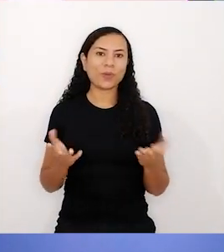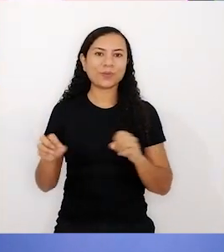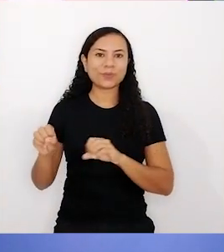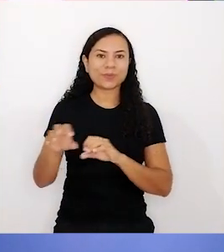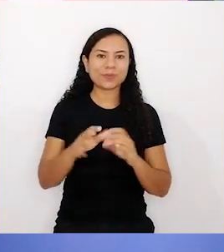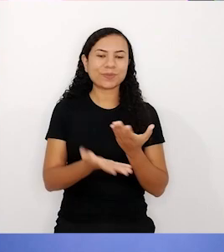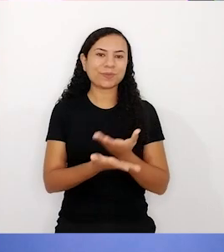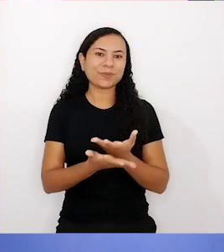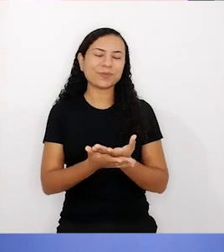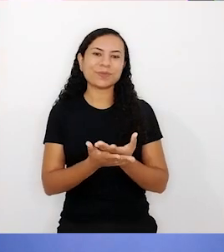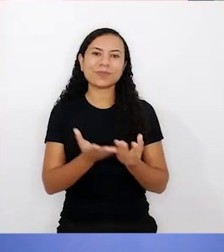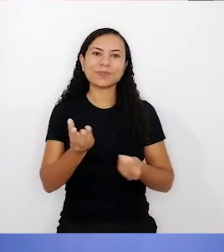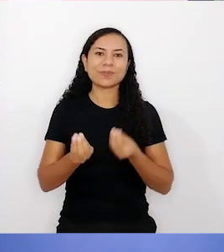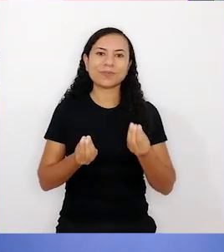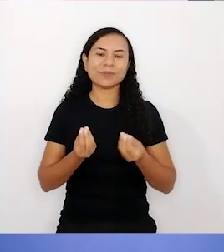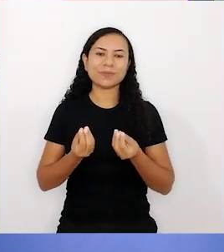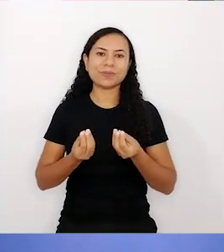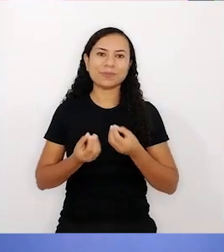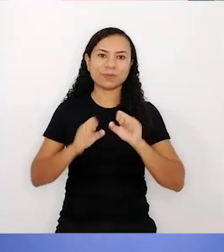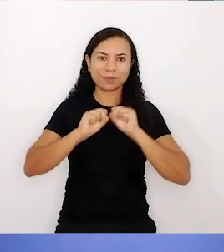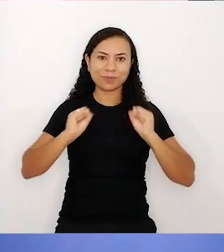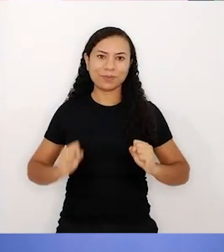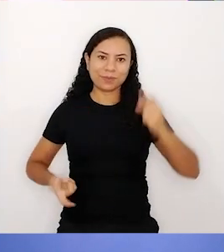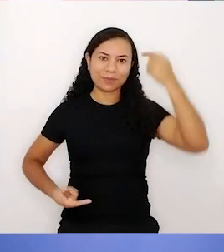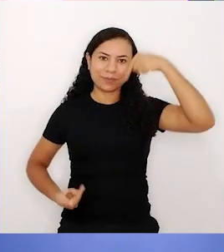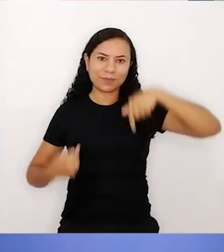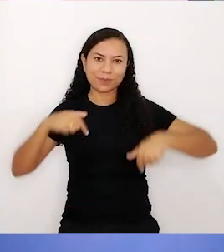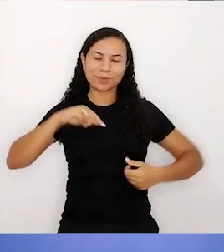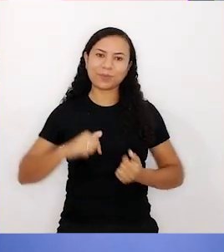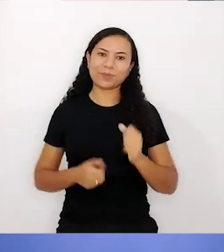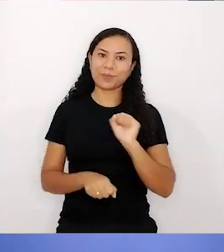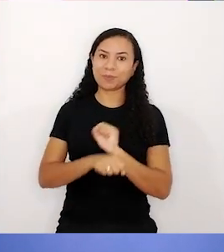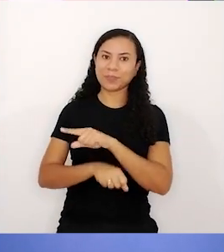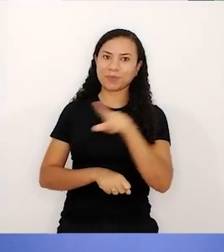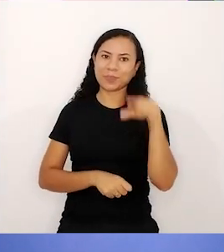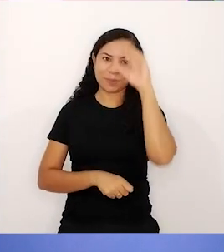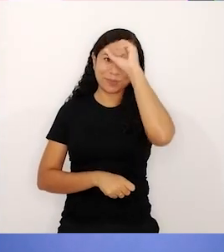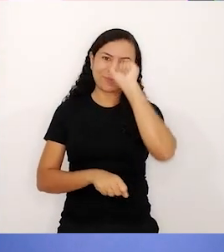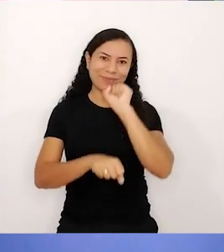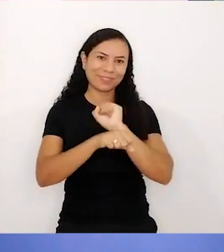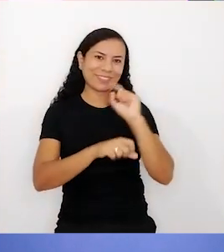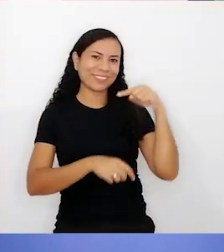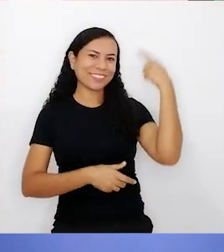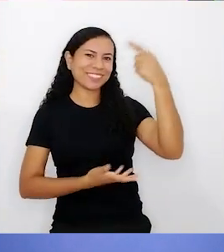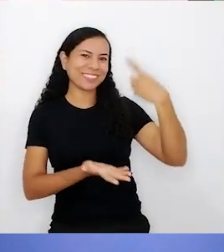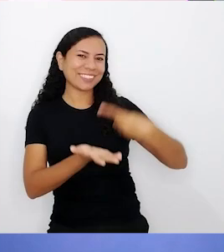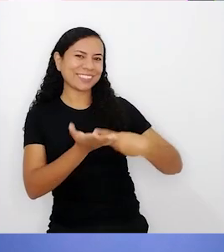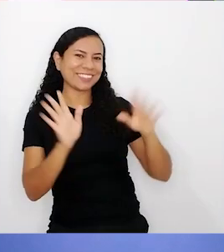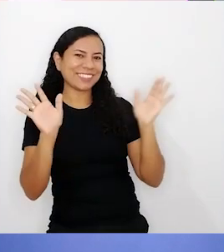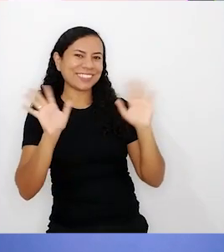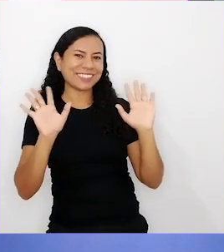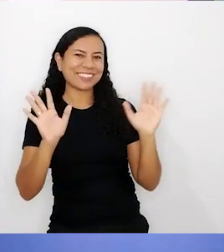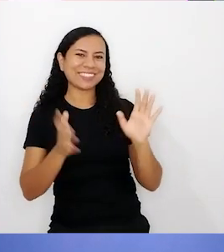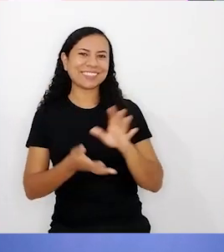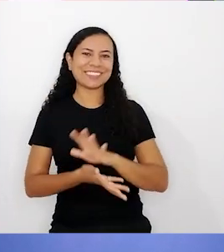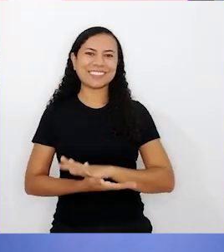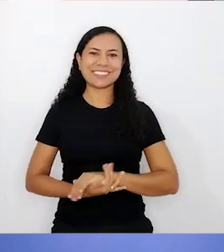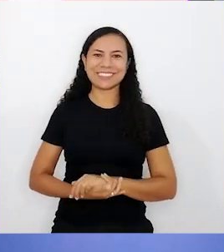aula sobre o sistema circulatório. Espero que tenham aprendido e até a próxima aula. Tchau, tchau!